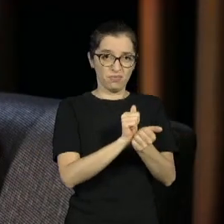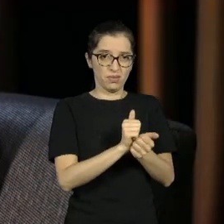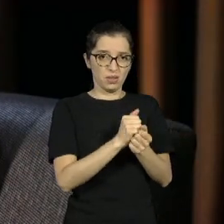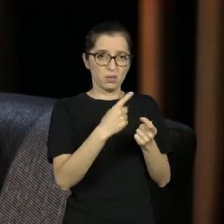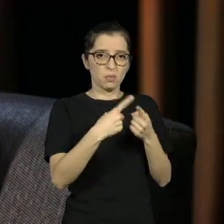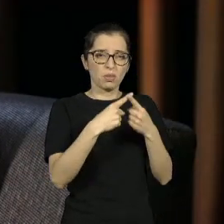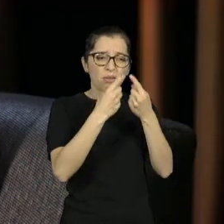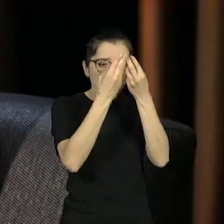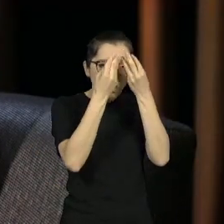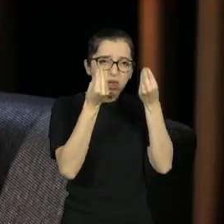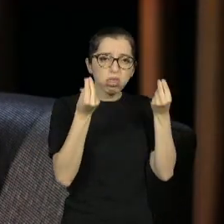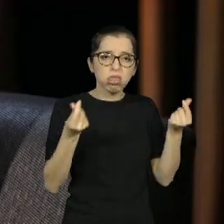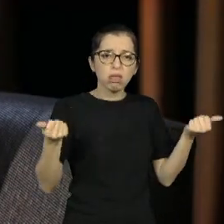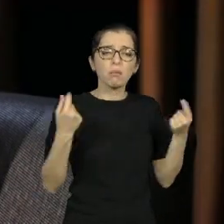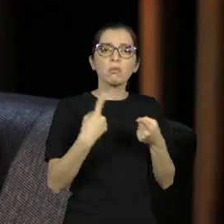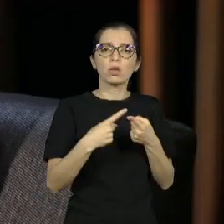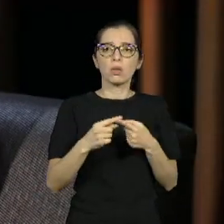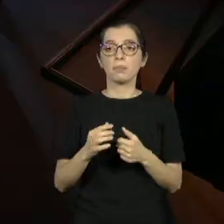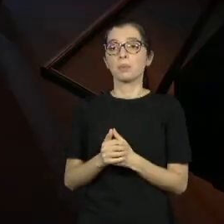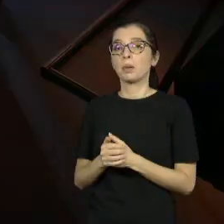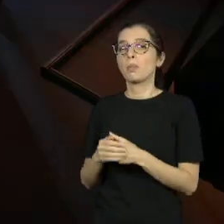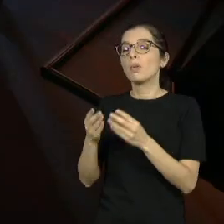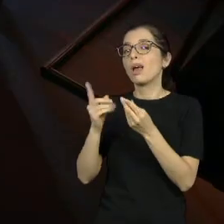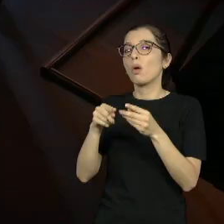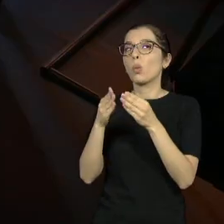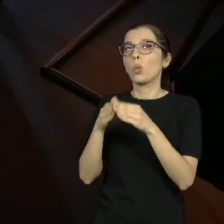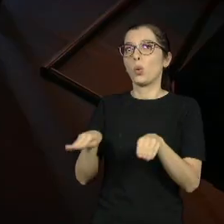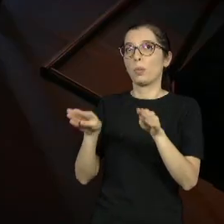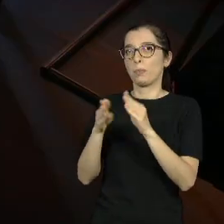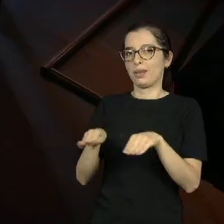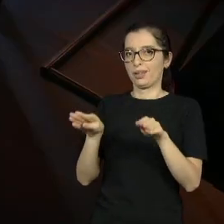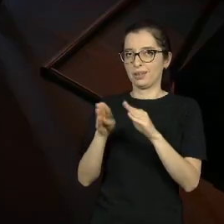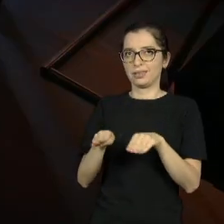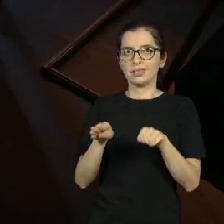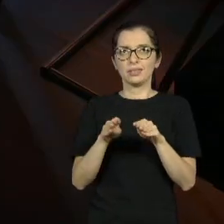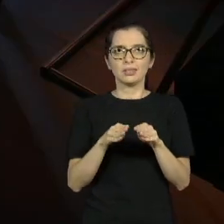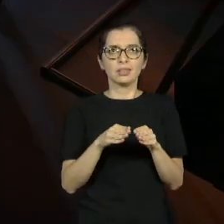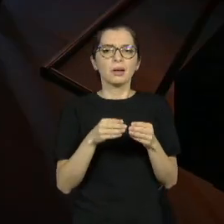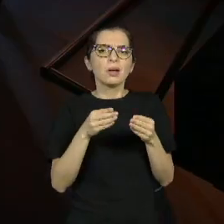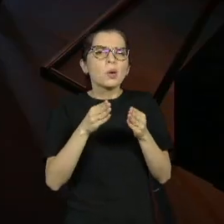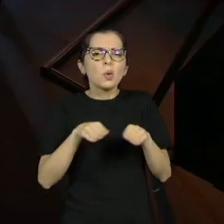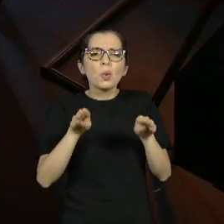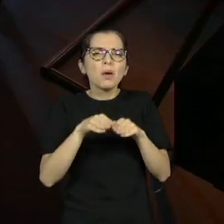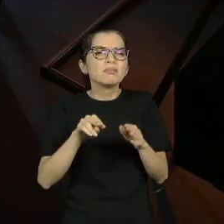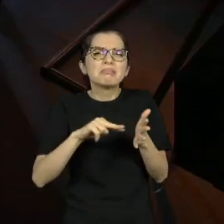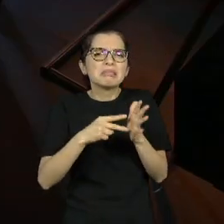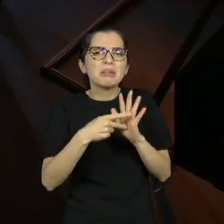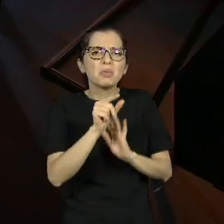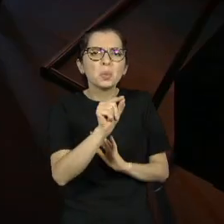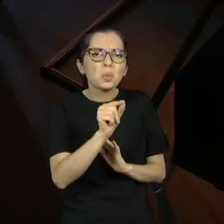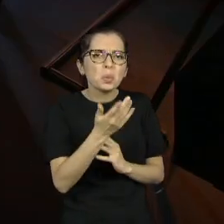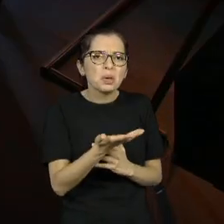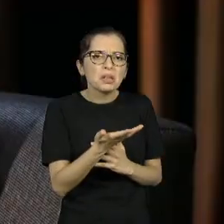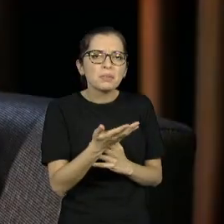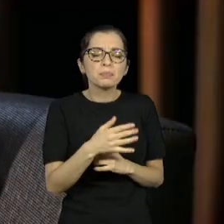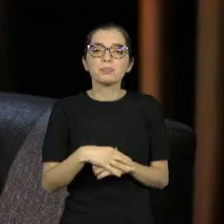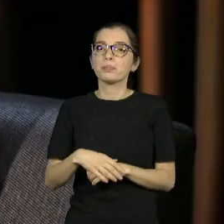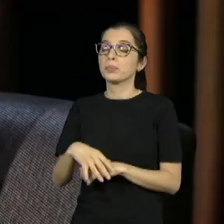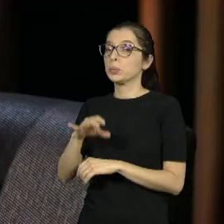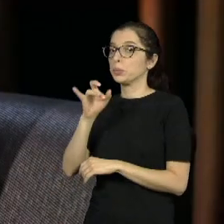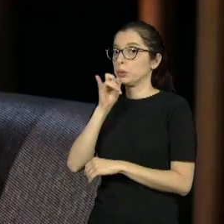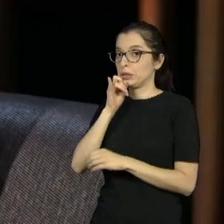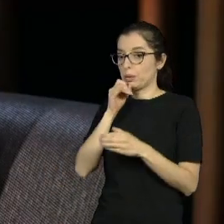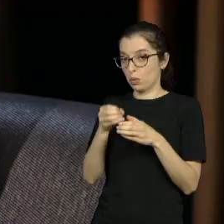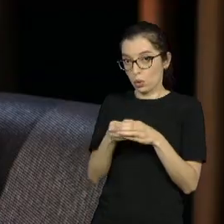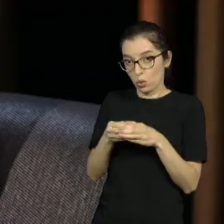da reparação é uma questão muito forte no Brasil deveria ser reparação a política de cotas é